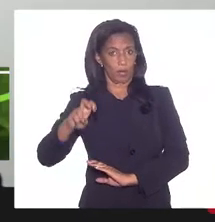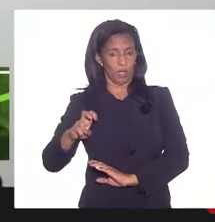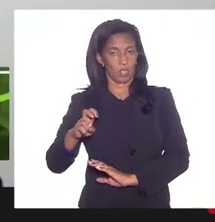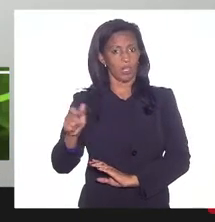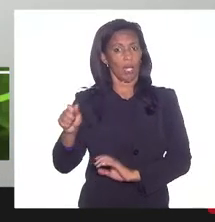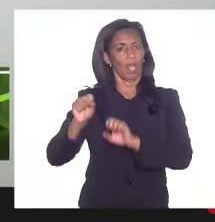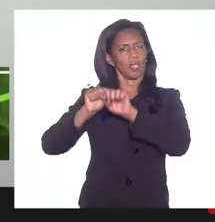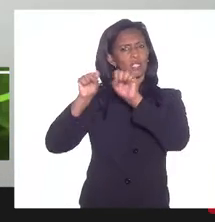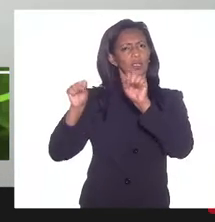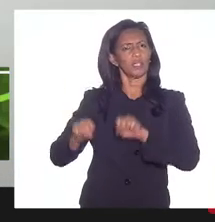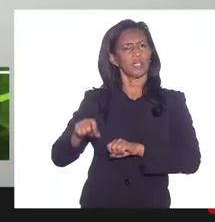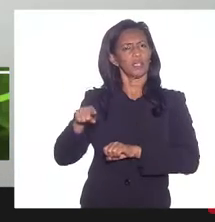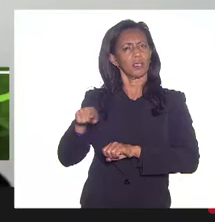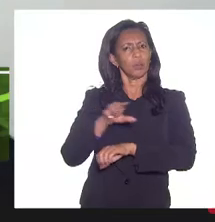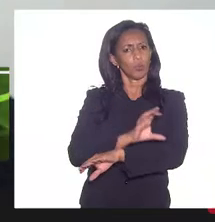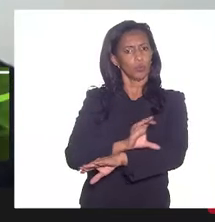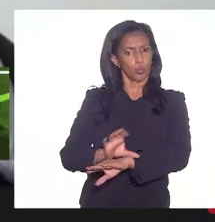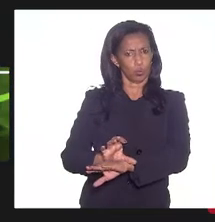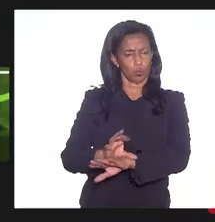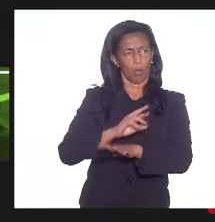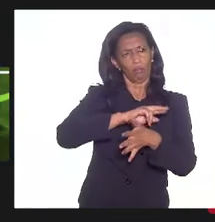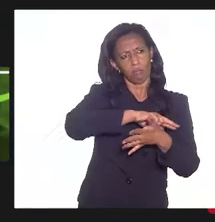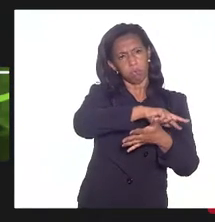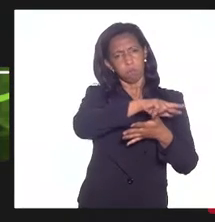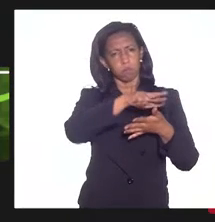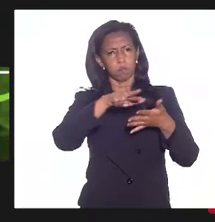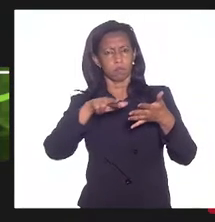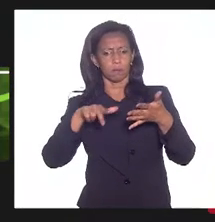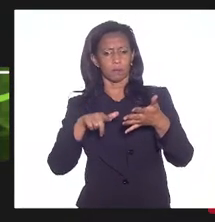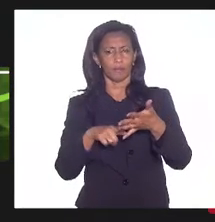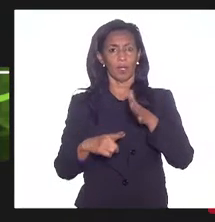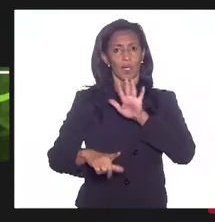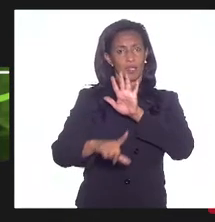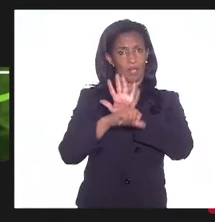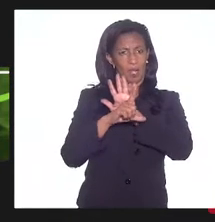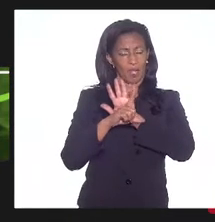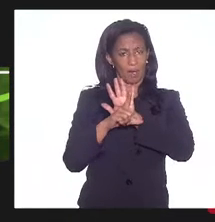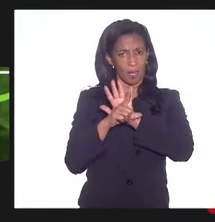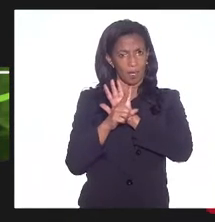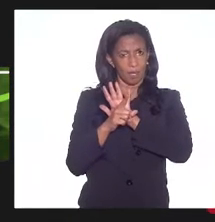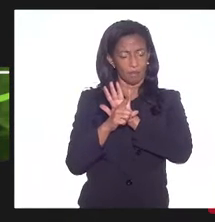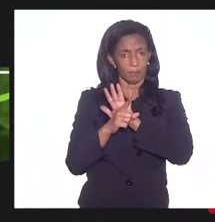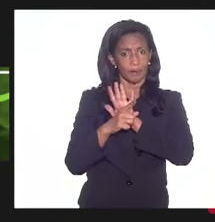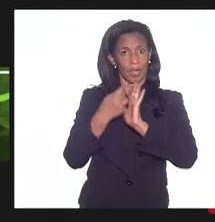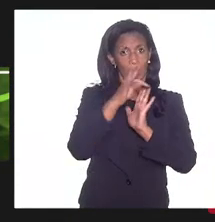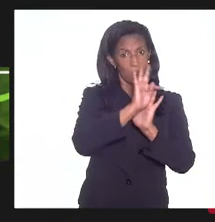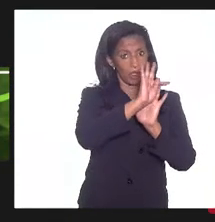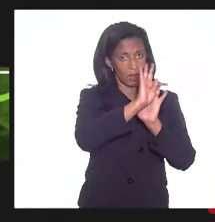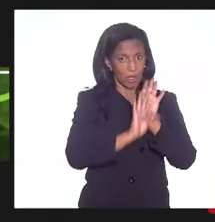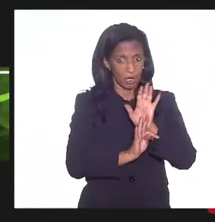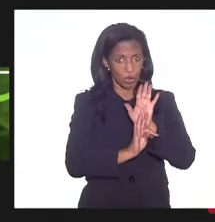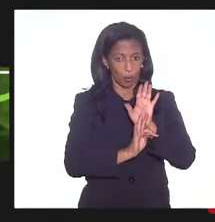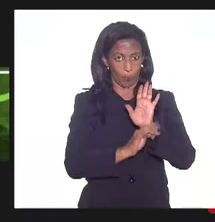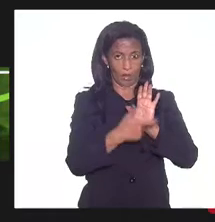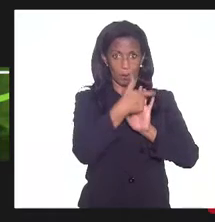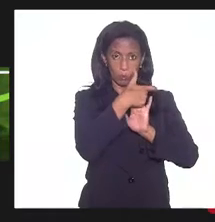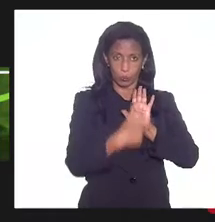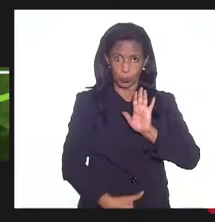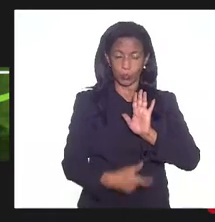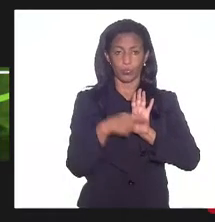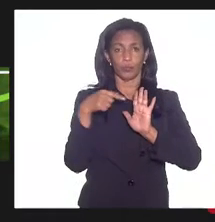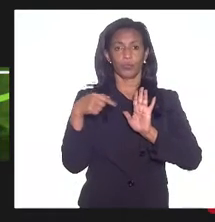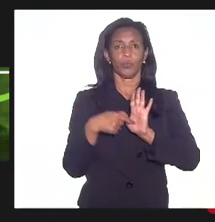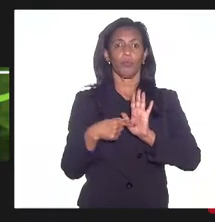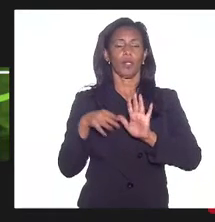estadual de cultura. Em vários dispositivos, esta lei menciona textualmente, em vértice, a